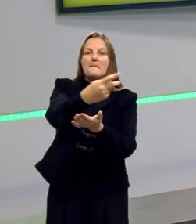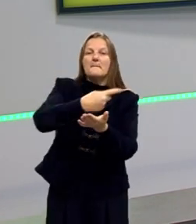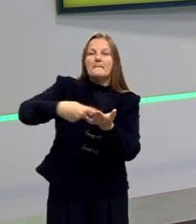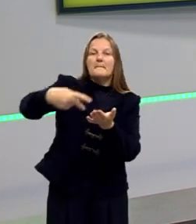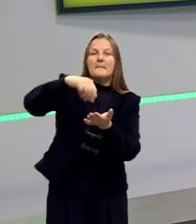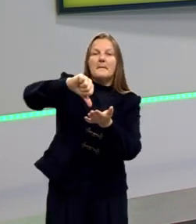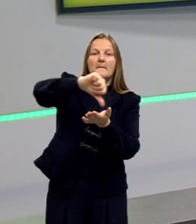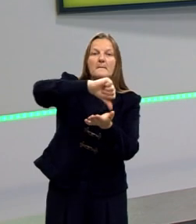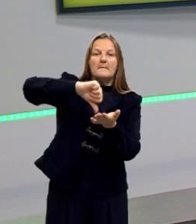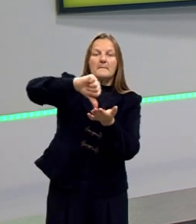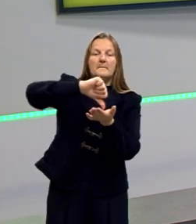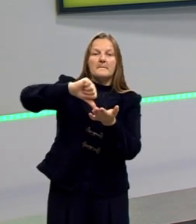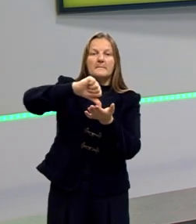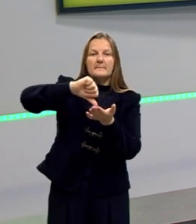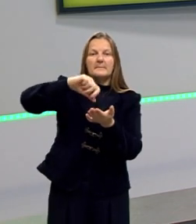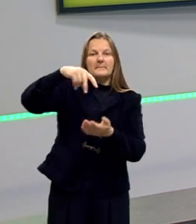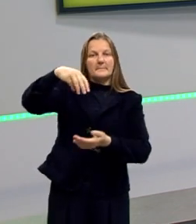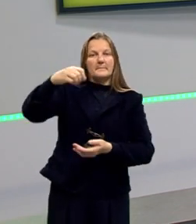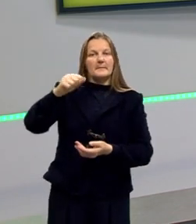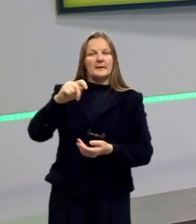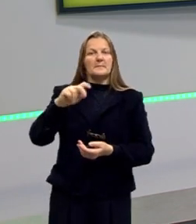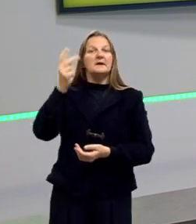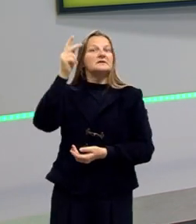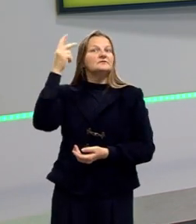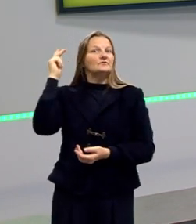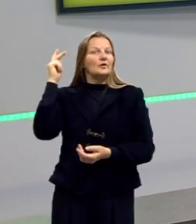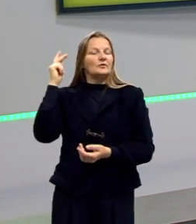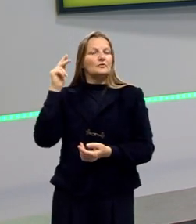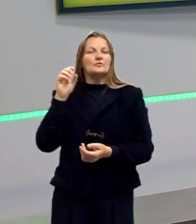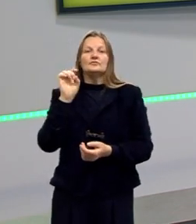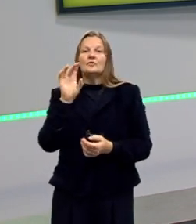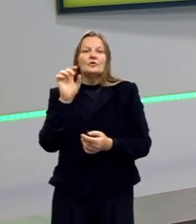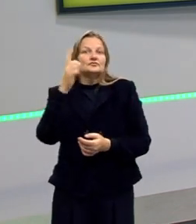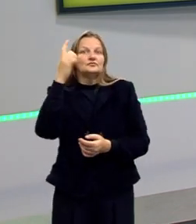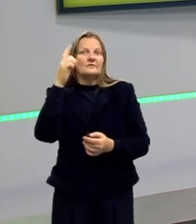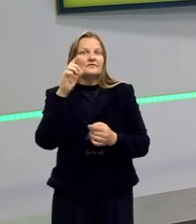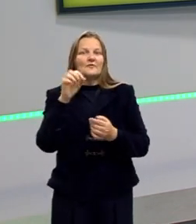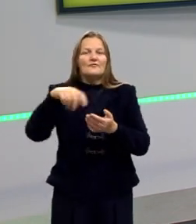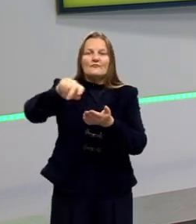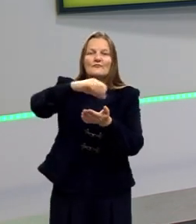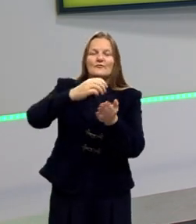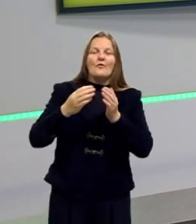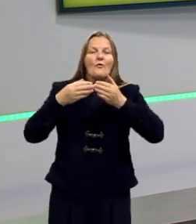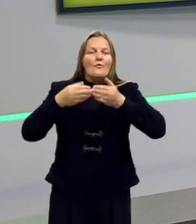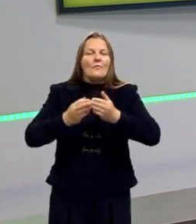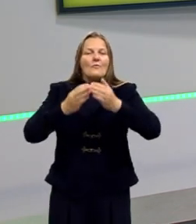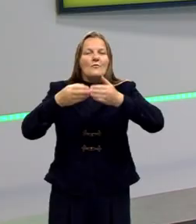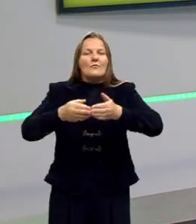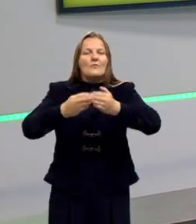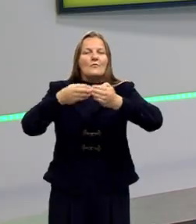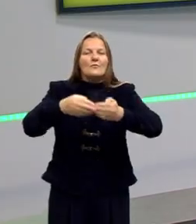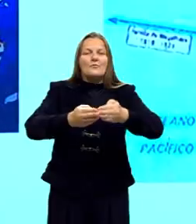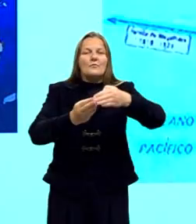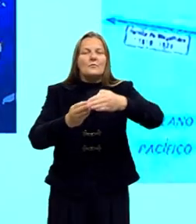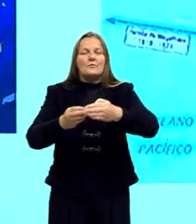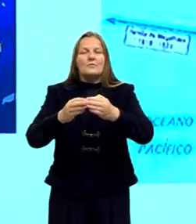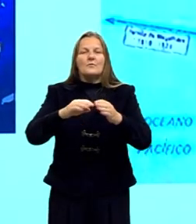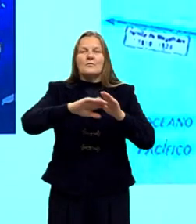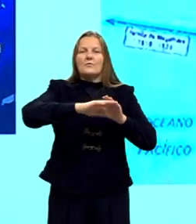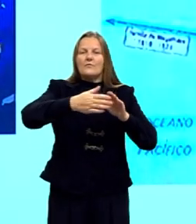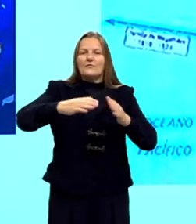ele é mais histórico do que provavelmente geográfico ele é um mapa das navegações é quando Muitos